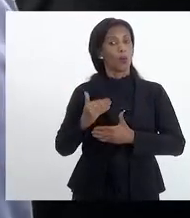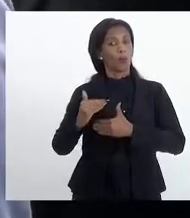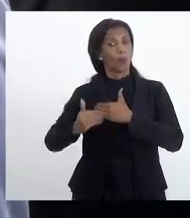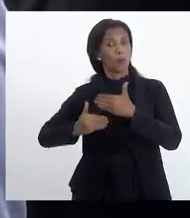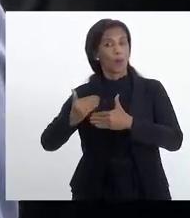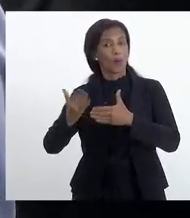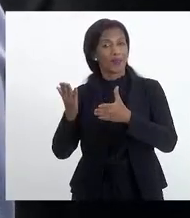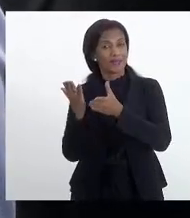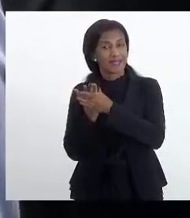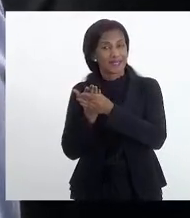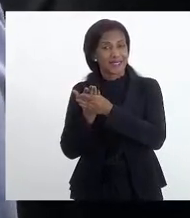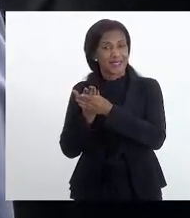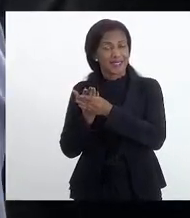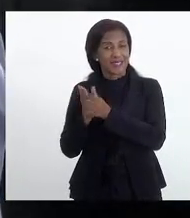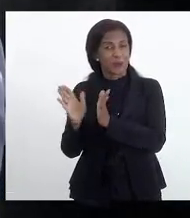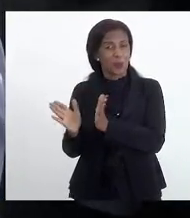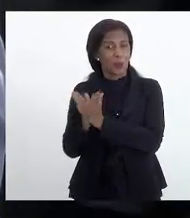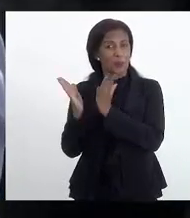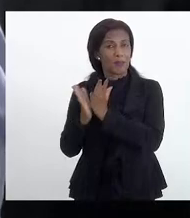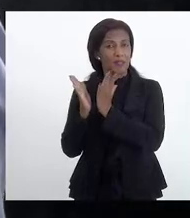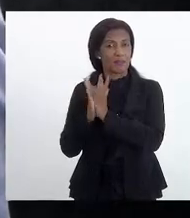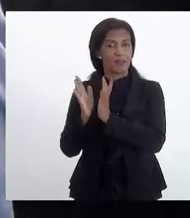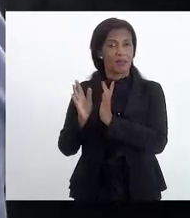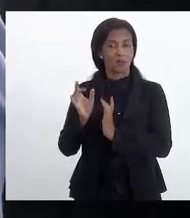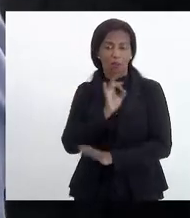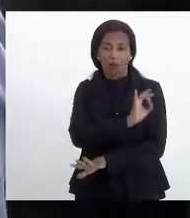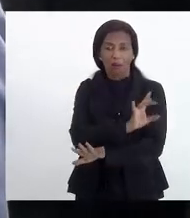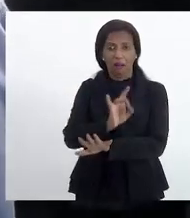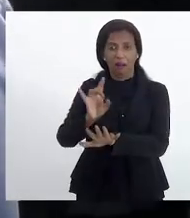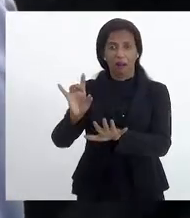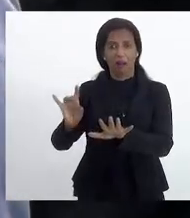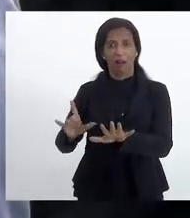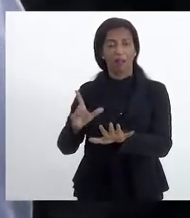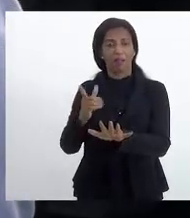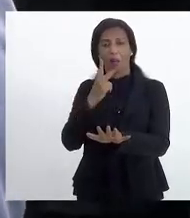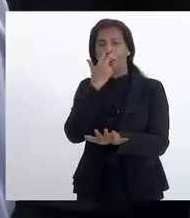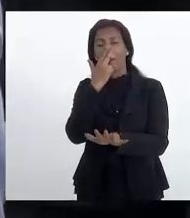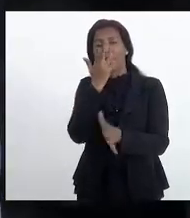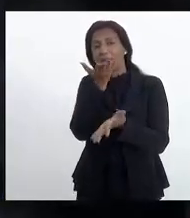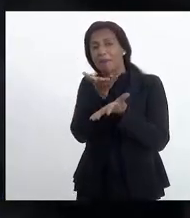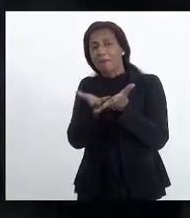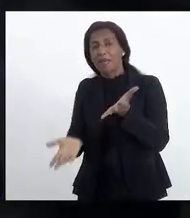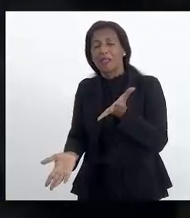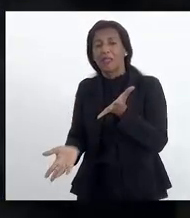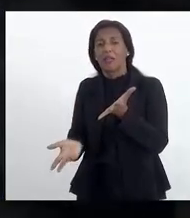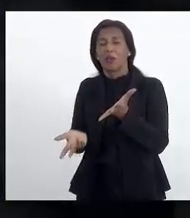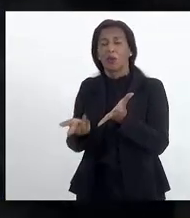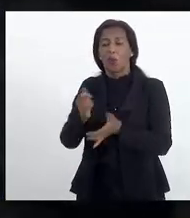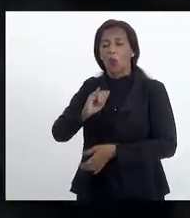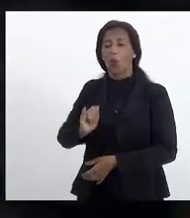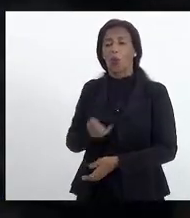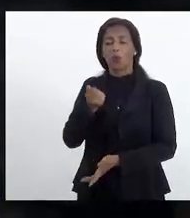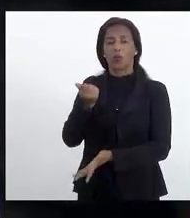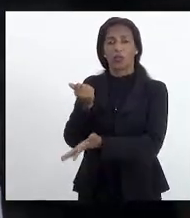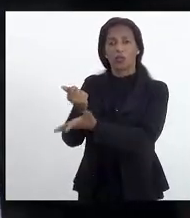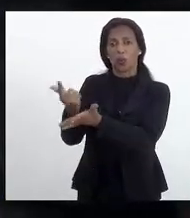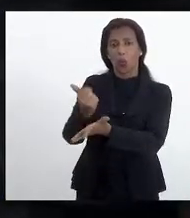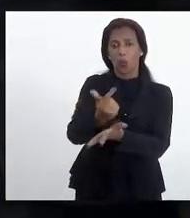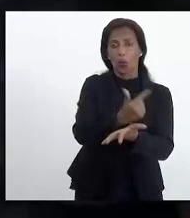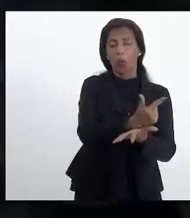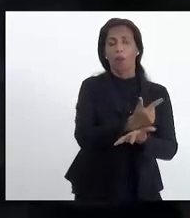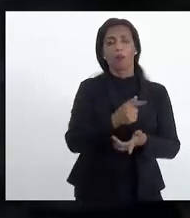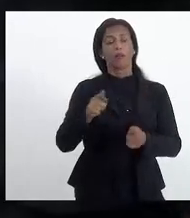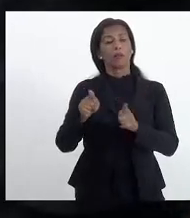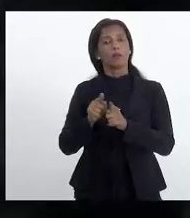de empobrecimento dos servidores individualmente, cada um está perdendo poder de compra ano após ano, e também um